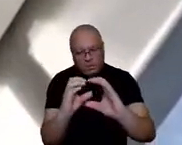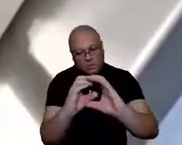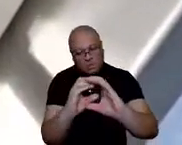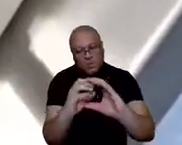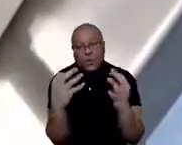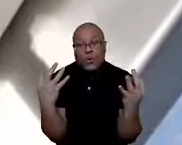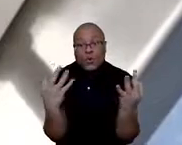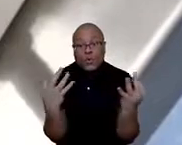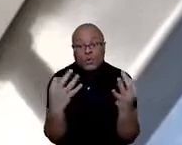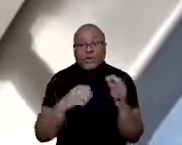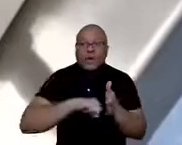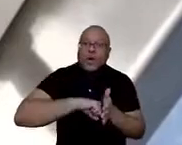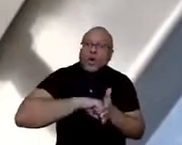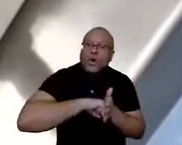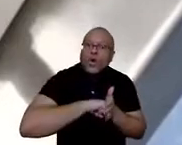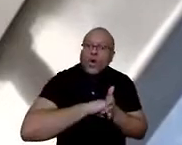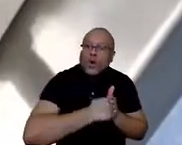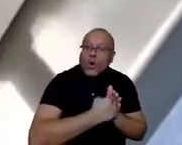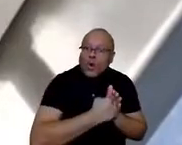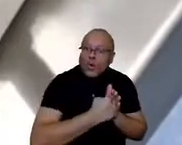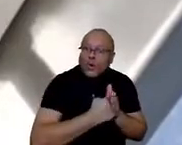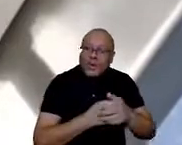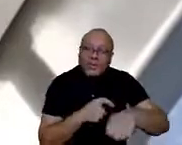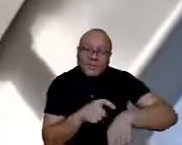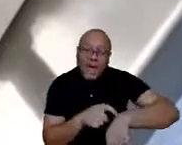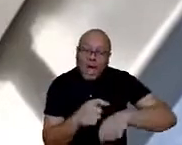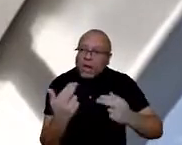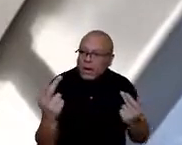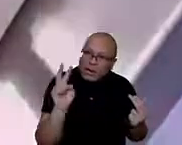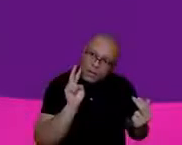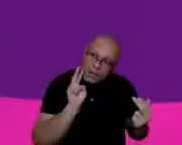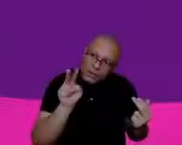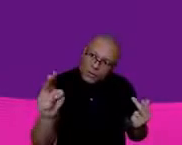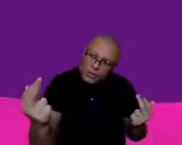ali no paciente, então a operação é simultânea à projeção. Obrigado.